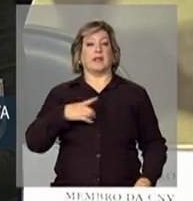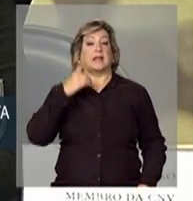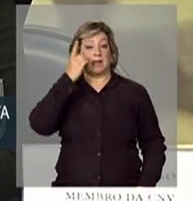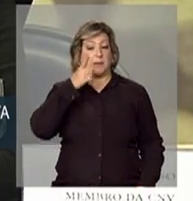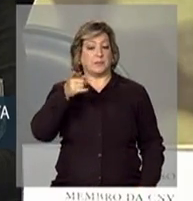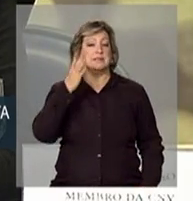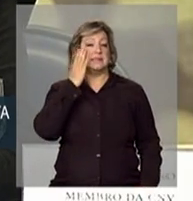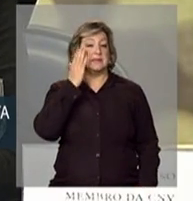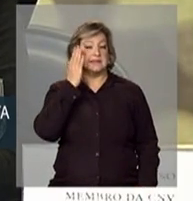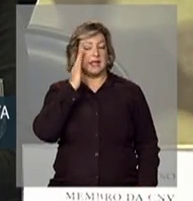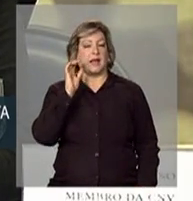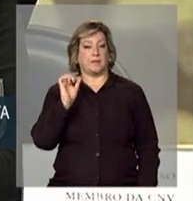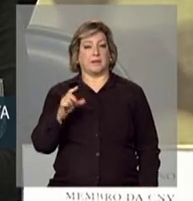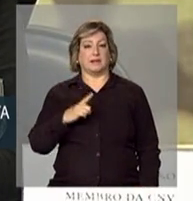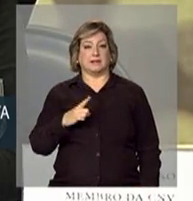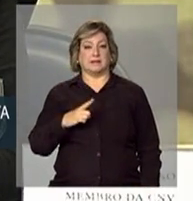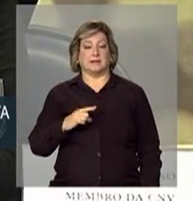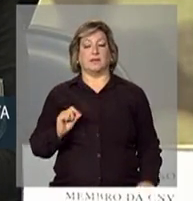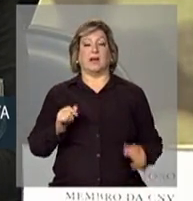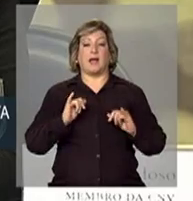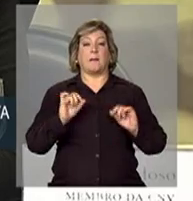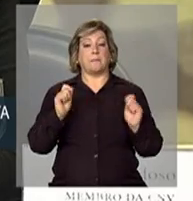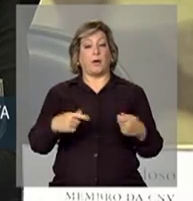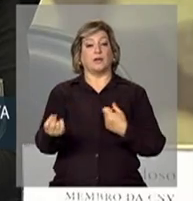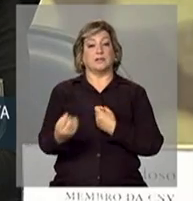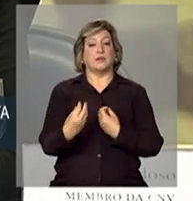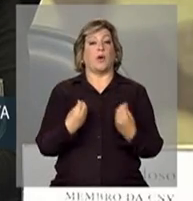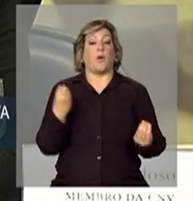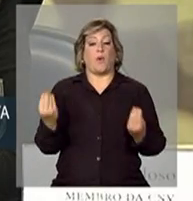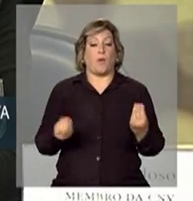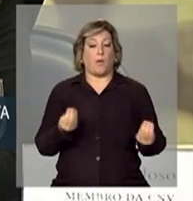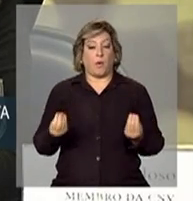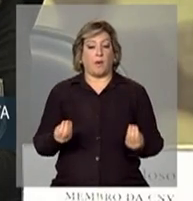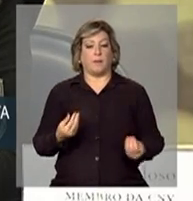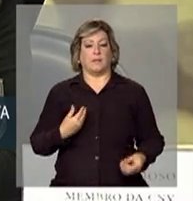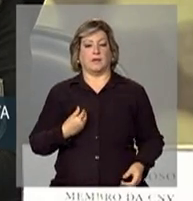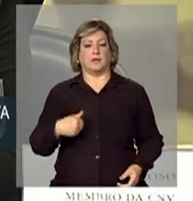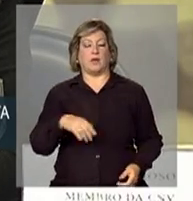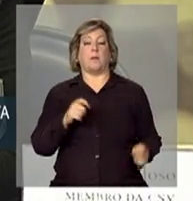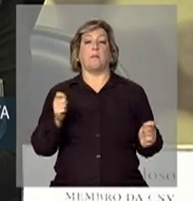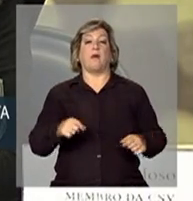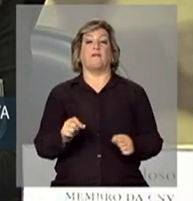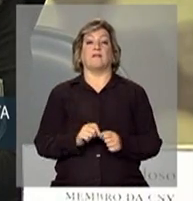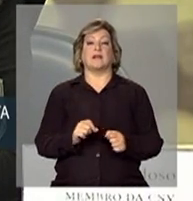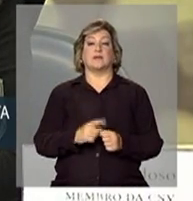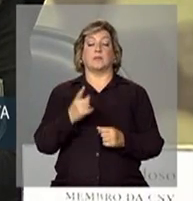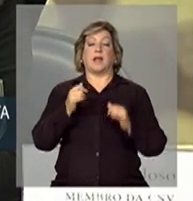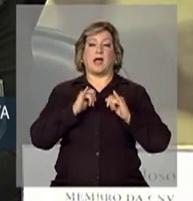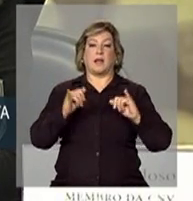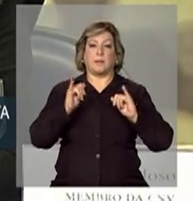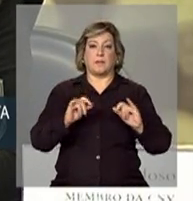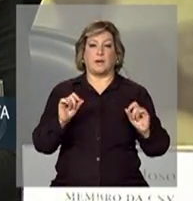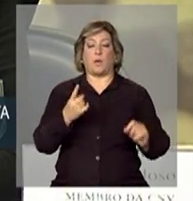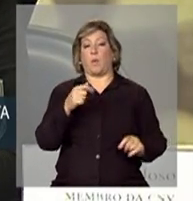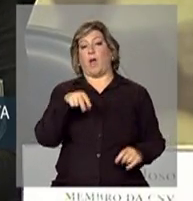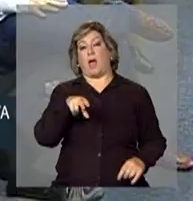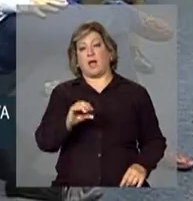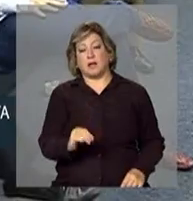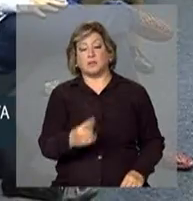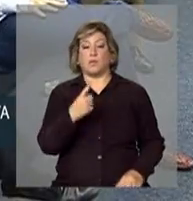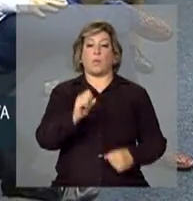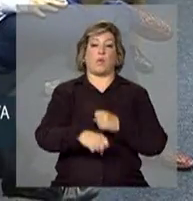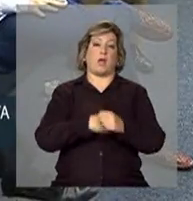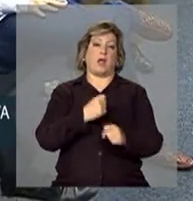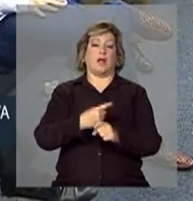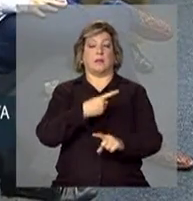sabe o que é campanha, né? Pode até nos ensinar alguma coisa, como é que a gente pode fazer uma campanha de um ano, eu espero de